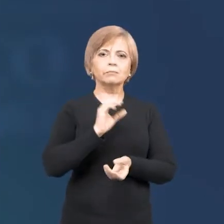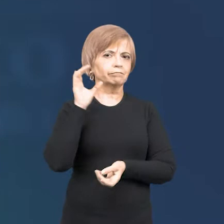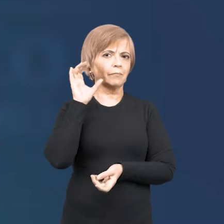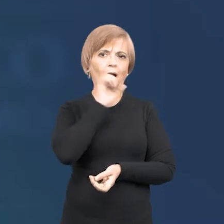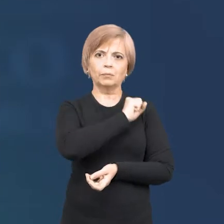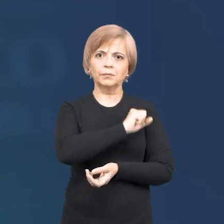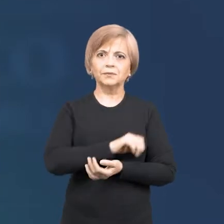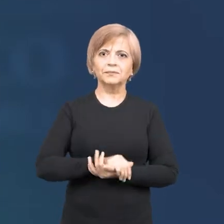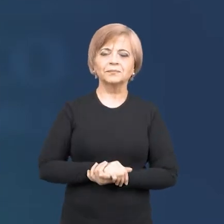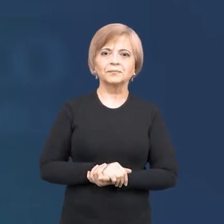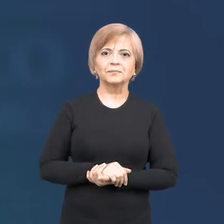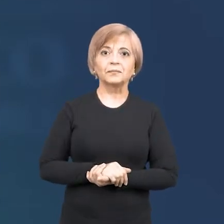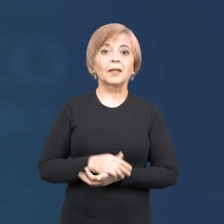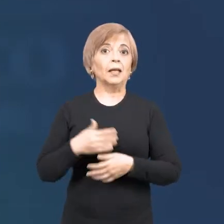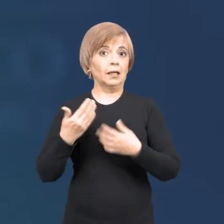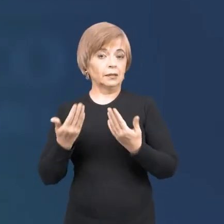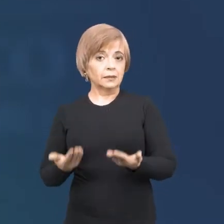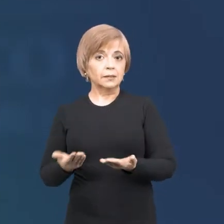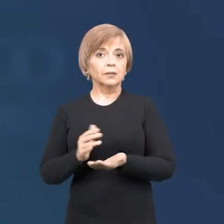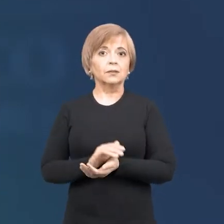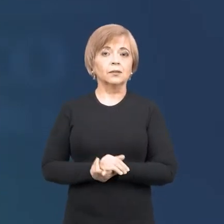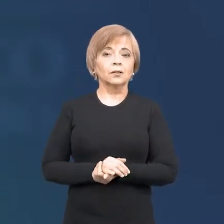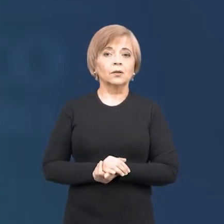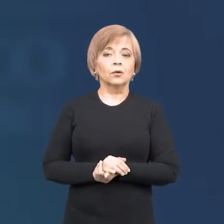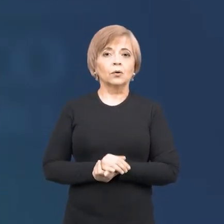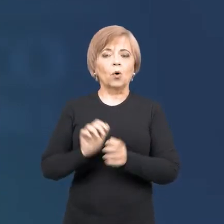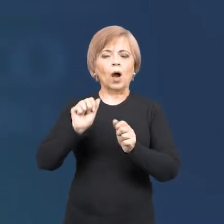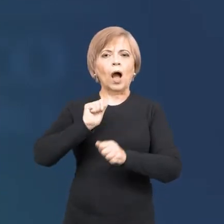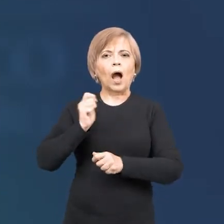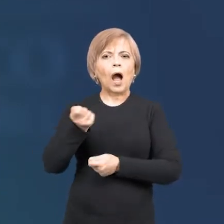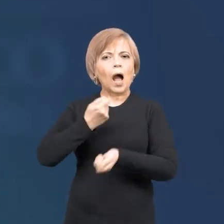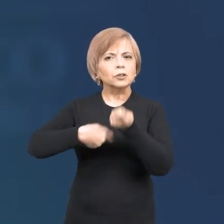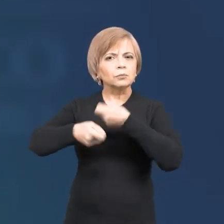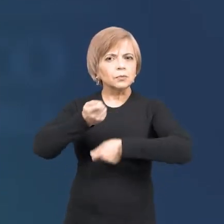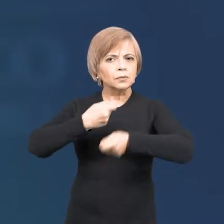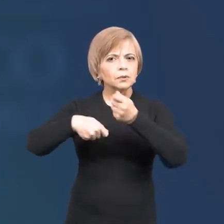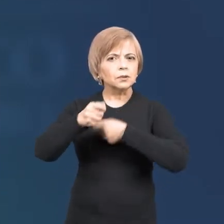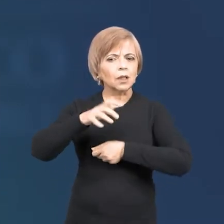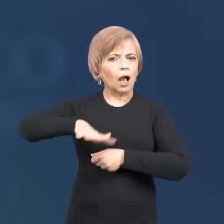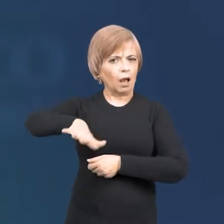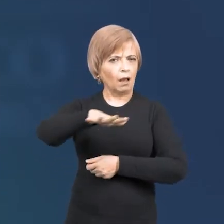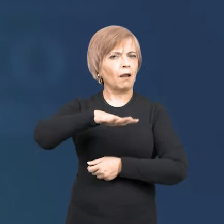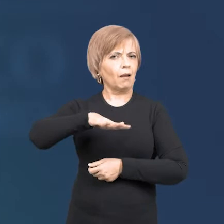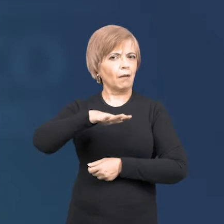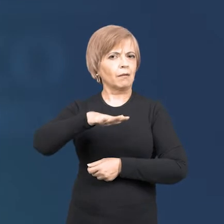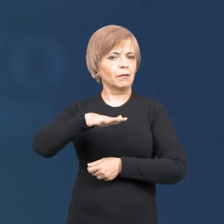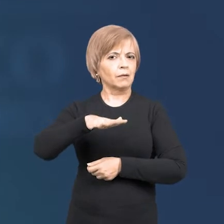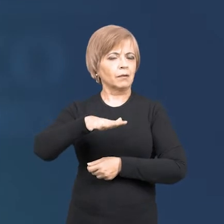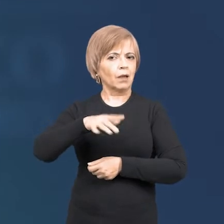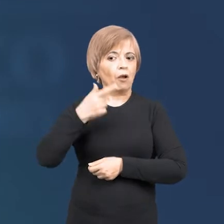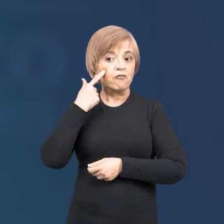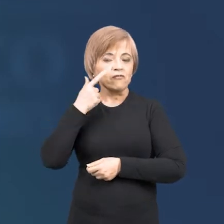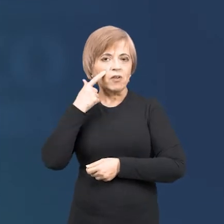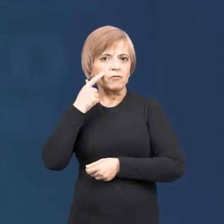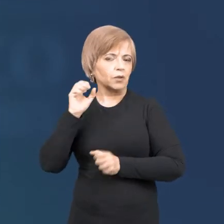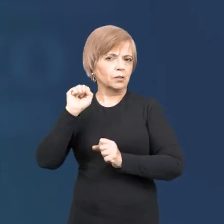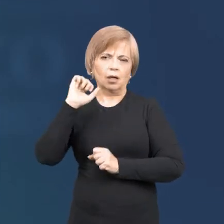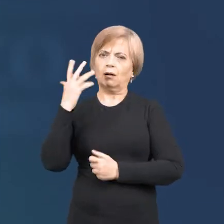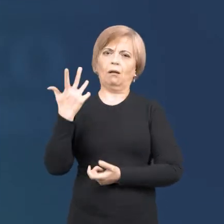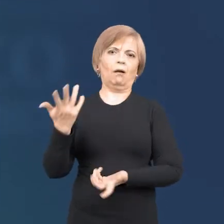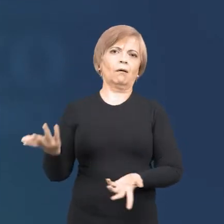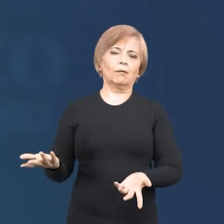Né? Então, na área administrativa, a gente tem visto isso de uma forma bastante evidente.